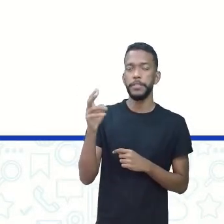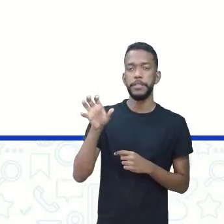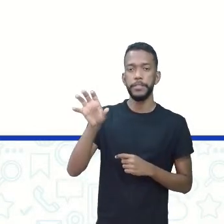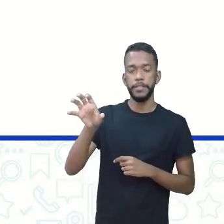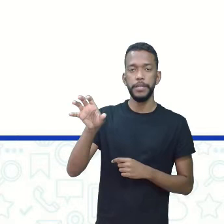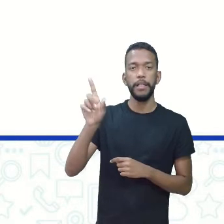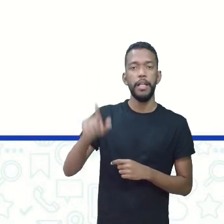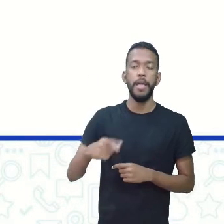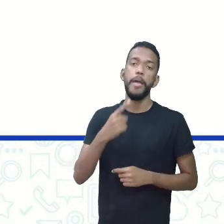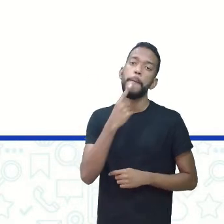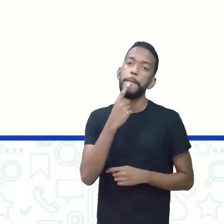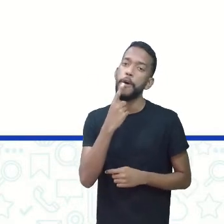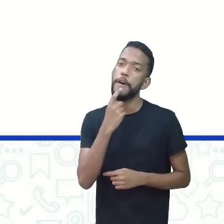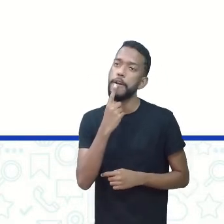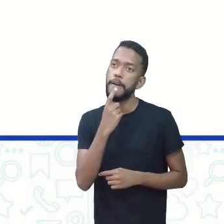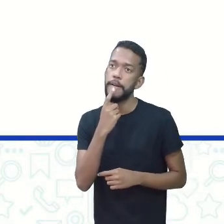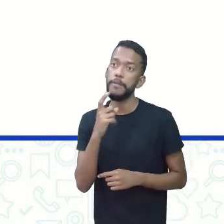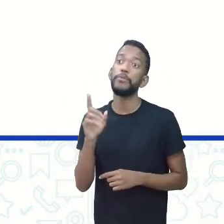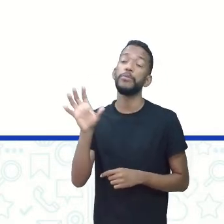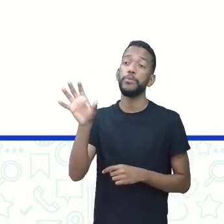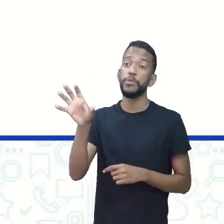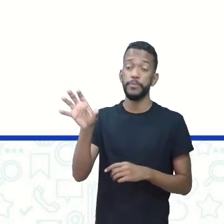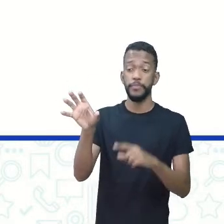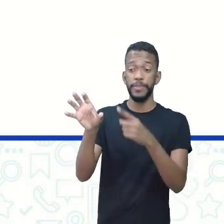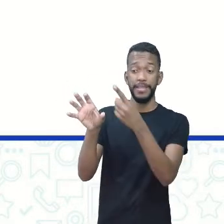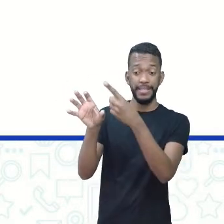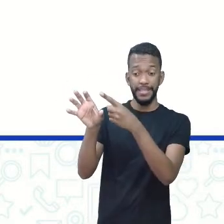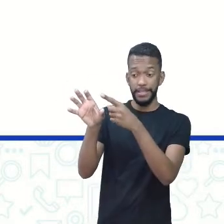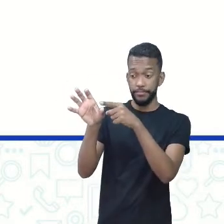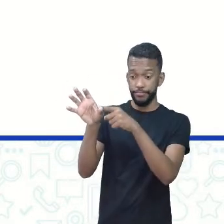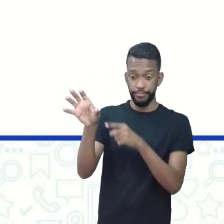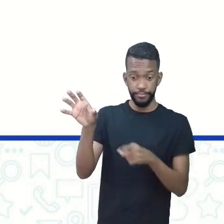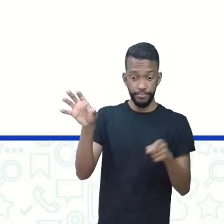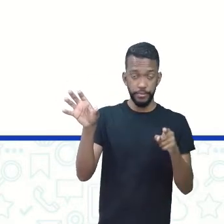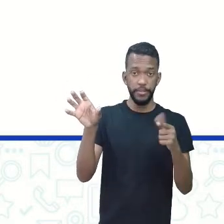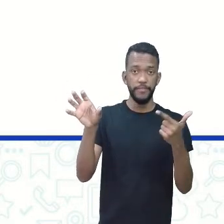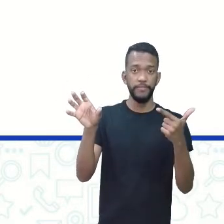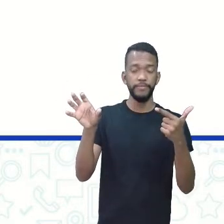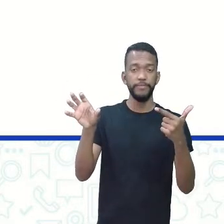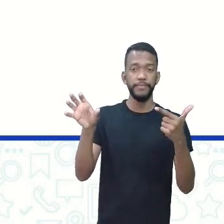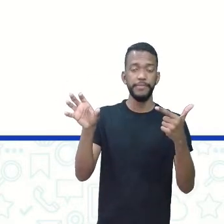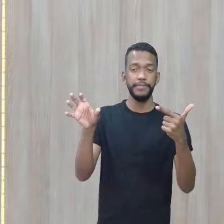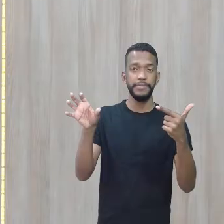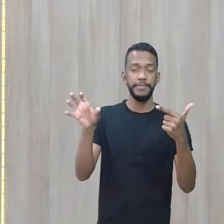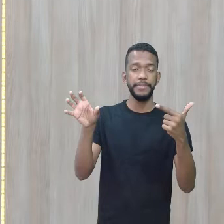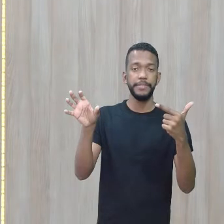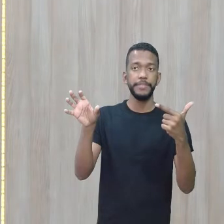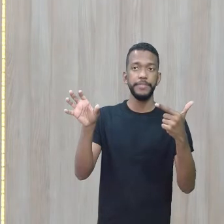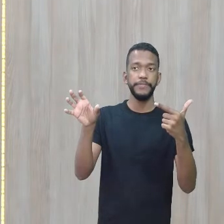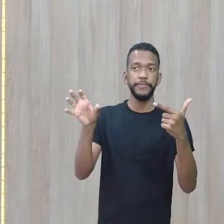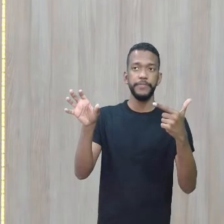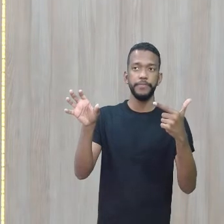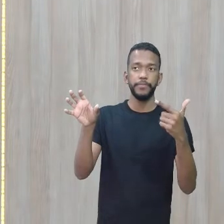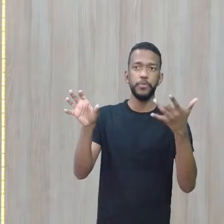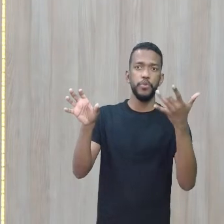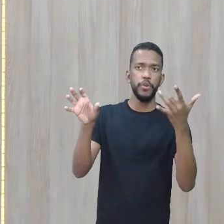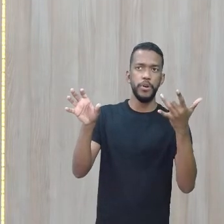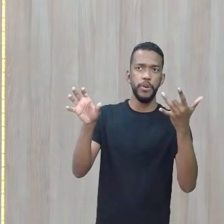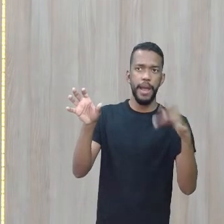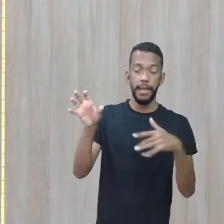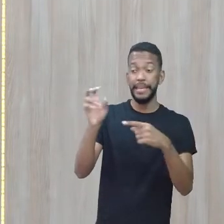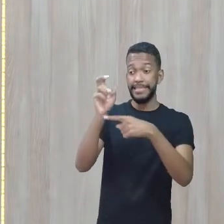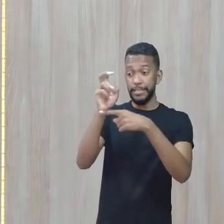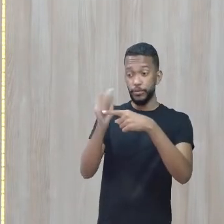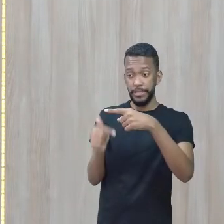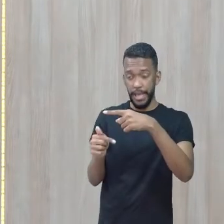verde. Quantas balas de maçã verde ela tem? Ai, gente, eu adoro bala de maçã verde. E aí, quando a gente observa isso, essas balas de